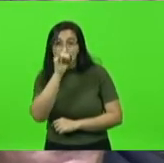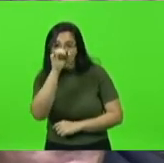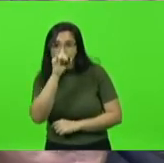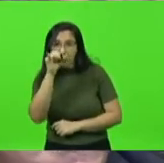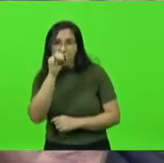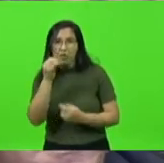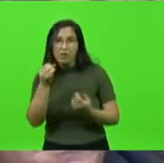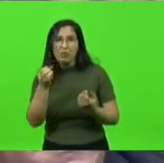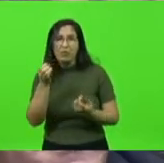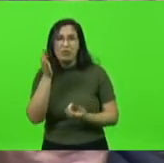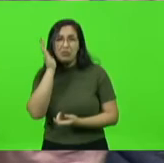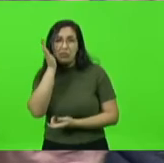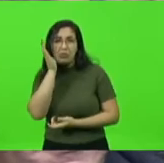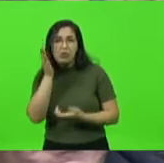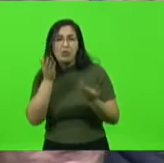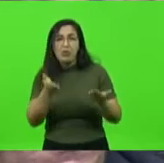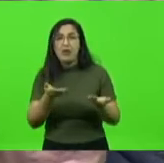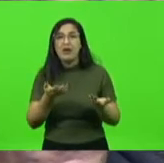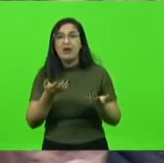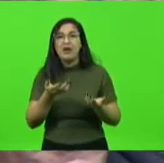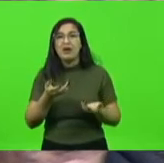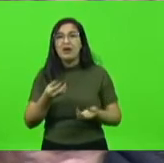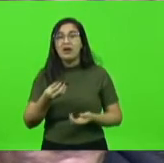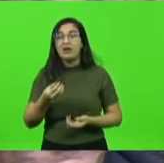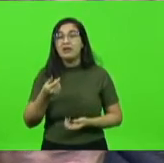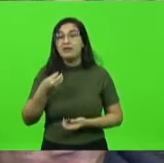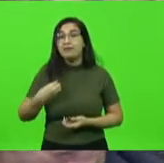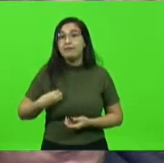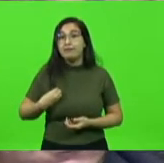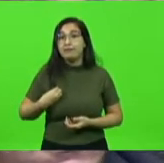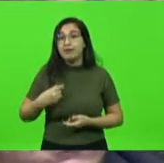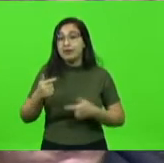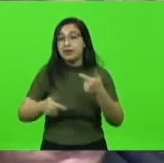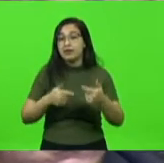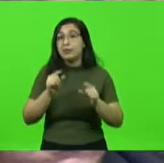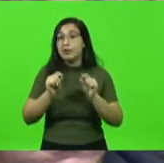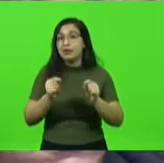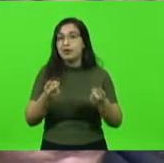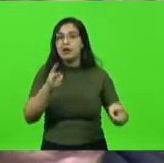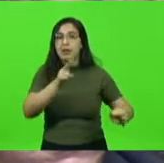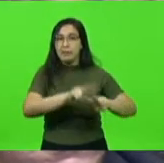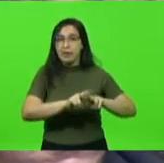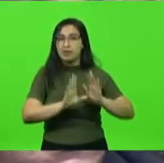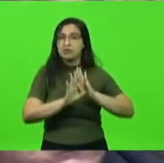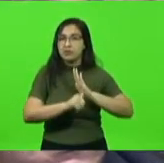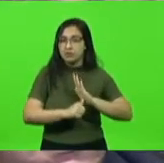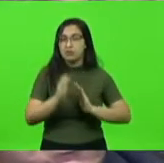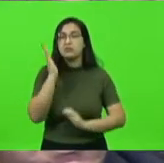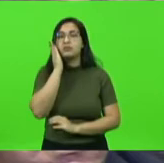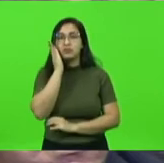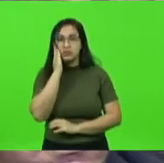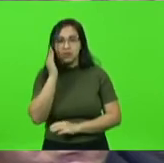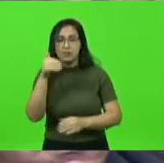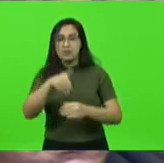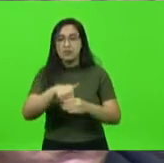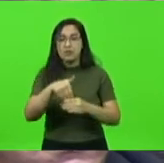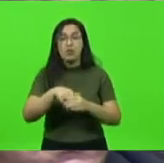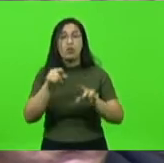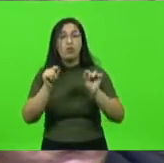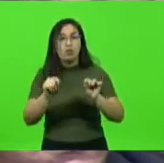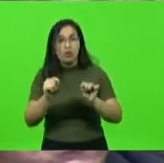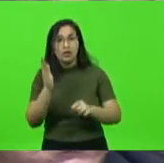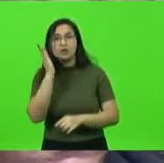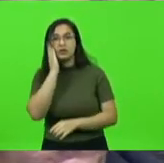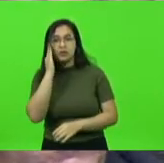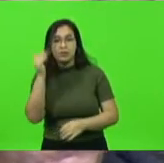mais ignorante ali ganha a vida prendendo ladrão. Bobo não tem, todo mundo sabe o que está sendo votado aqui. Todo mundo sabe o que a gente votou